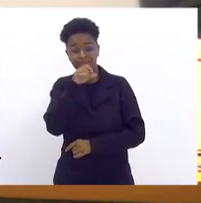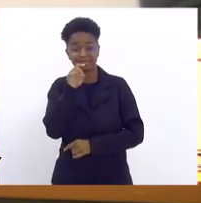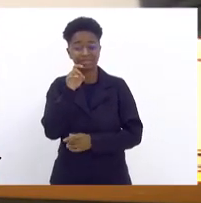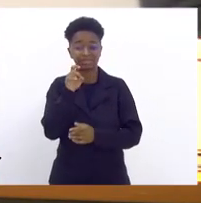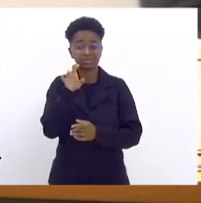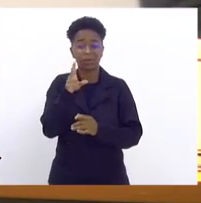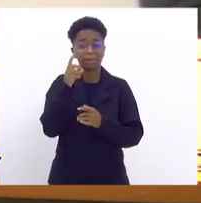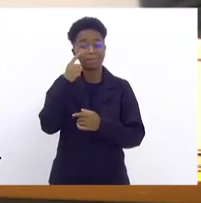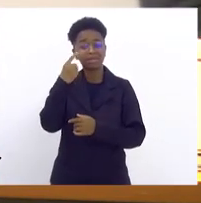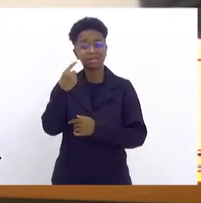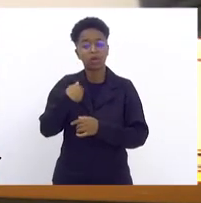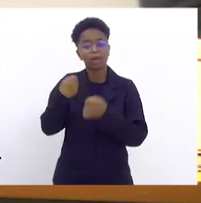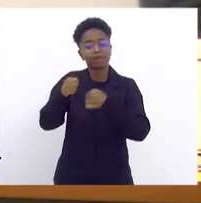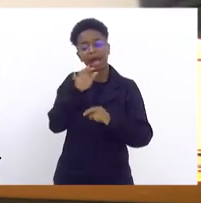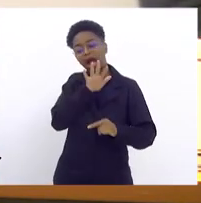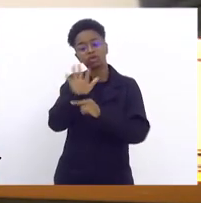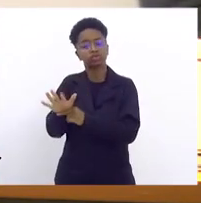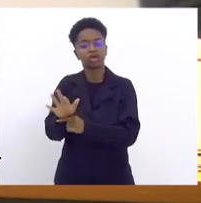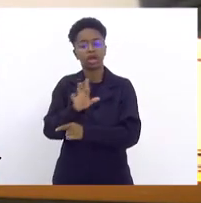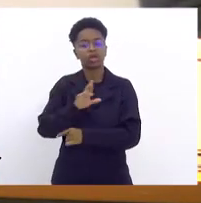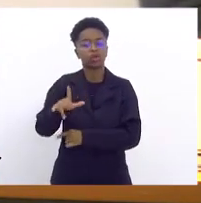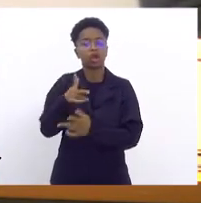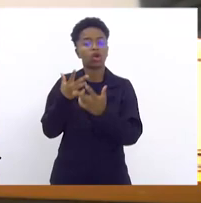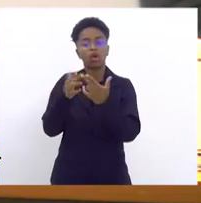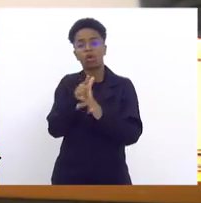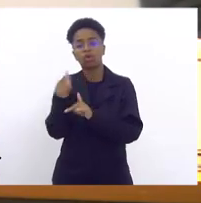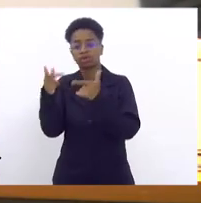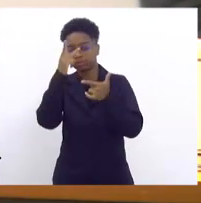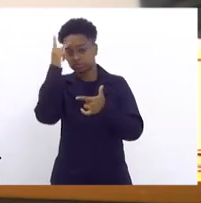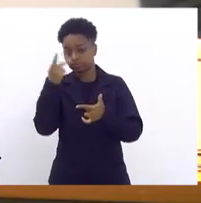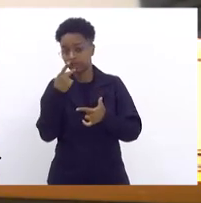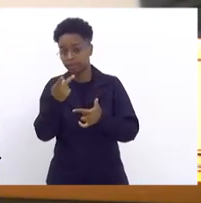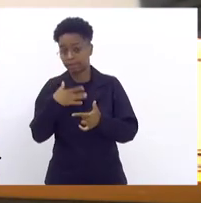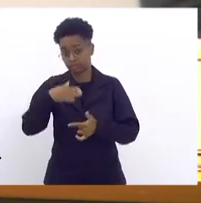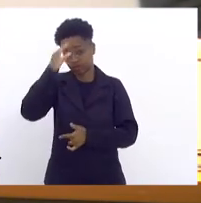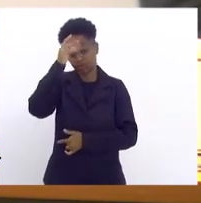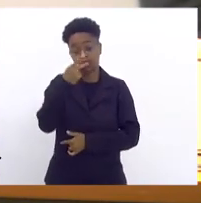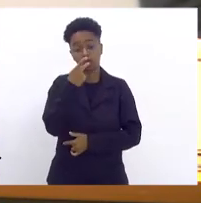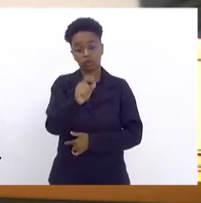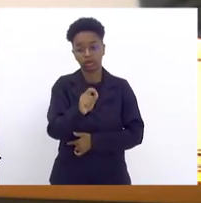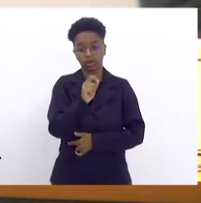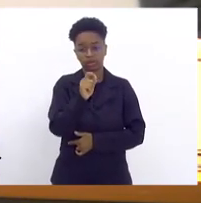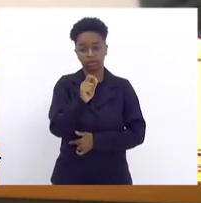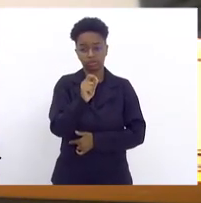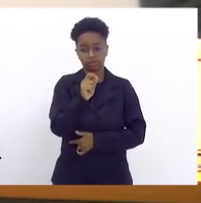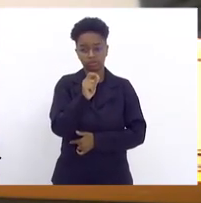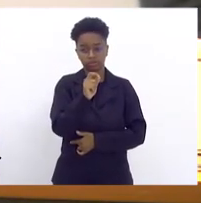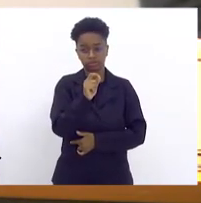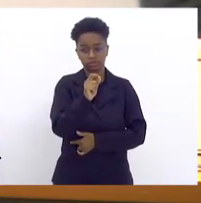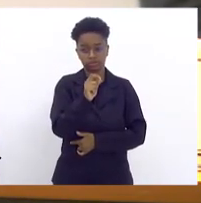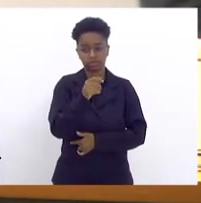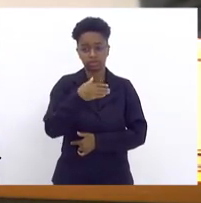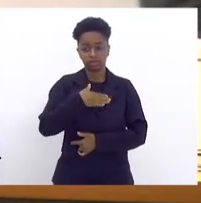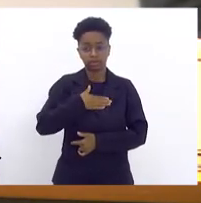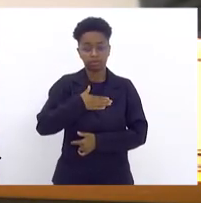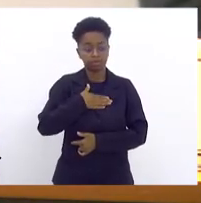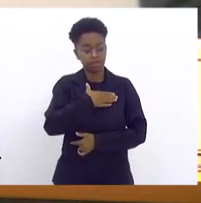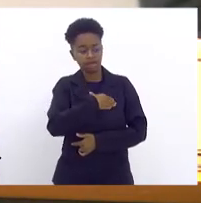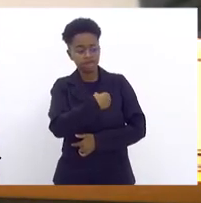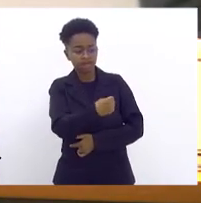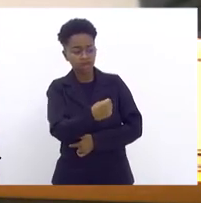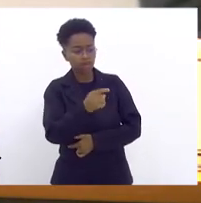lado tipo assim eu preciso ajudar minha filha e não que muita gente a minha tia falava assim a palavra da minha tia era para minha prima a minha filha não é maluca